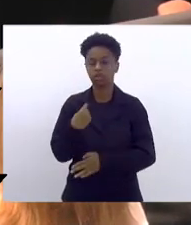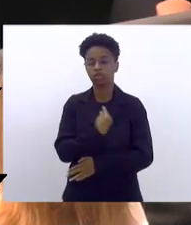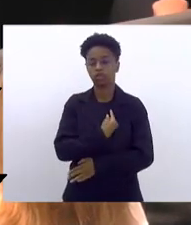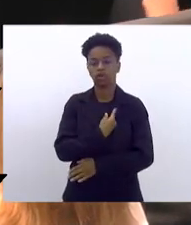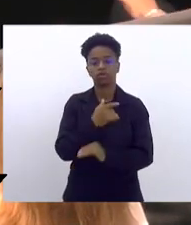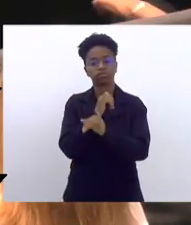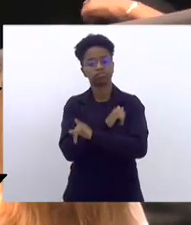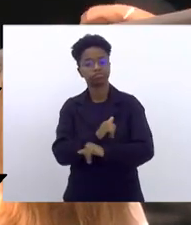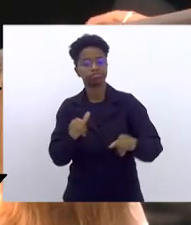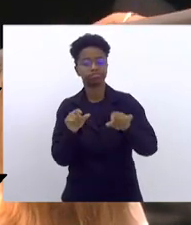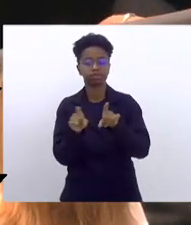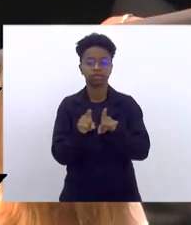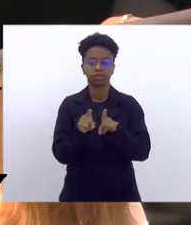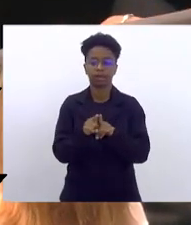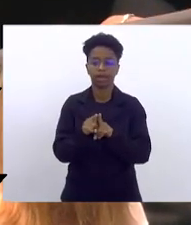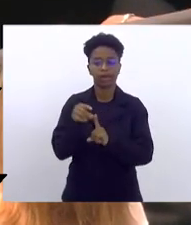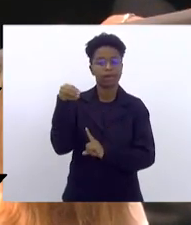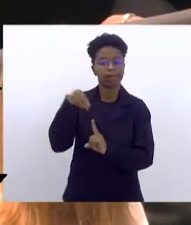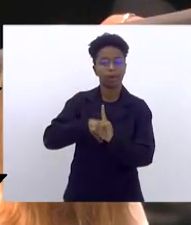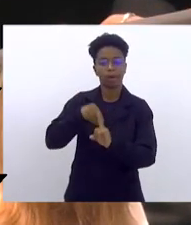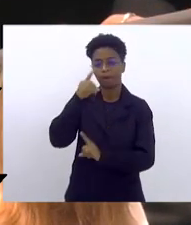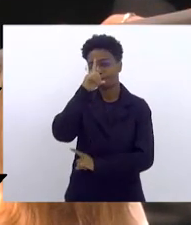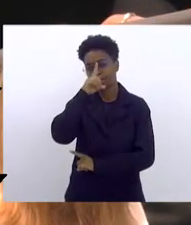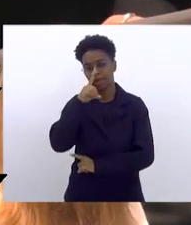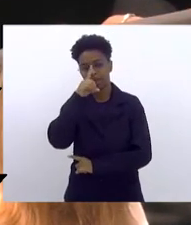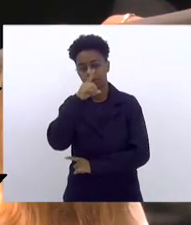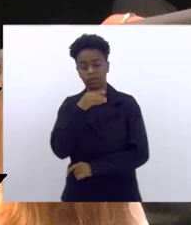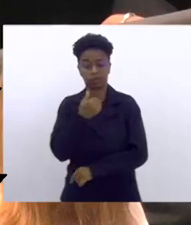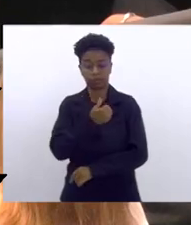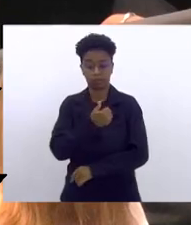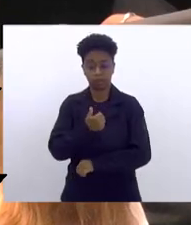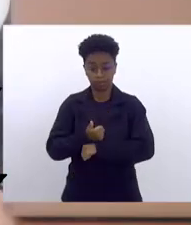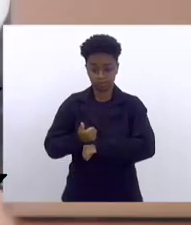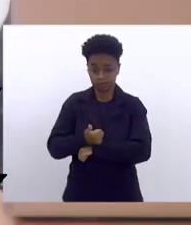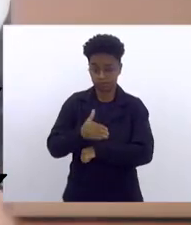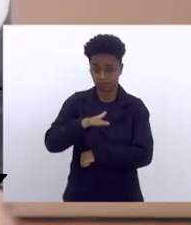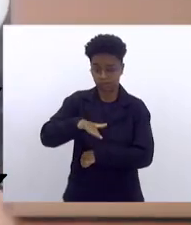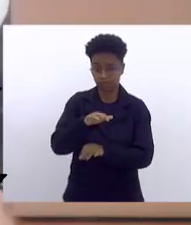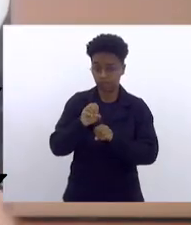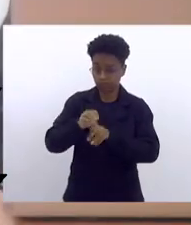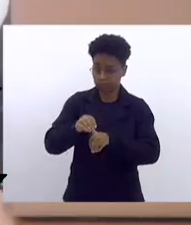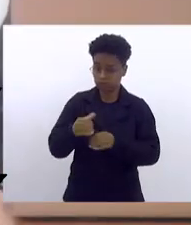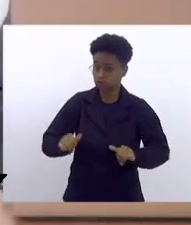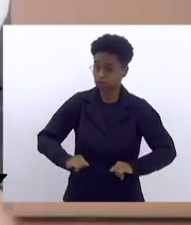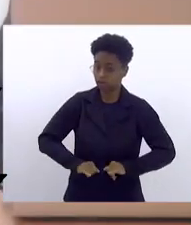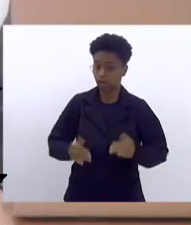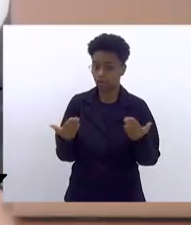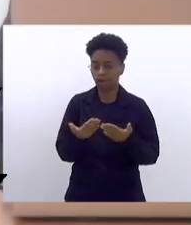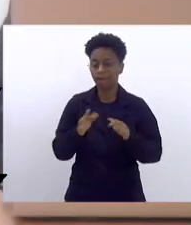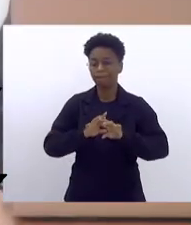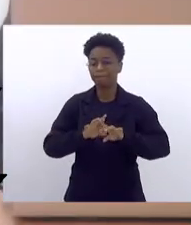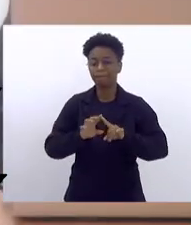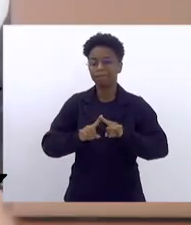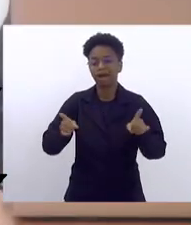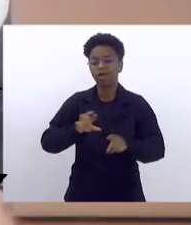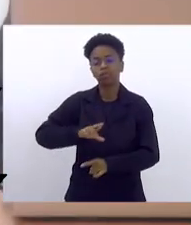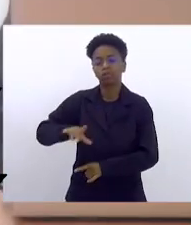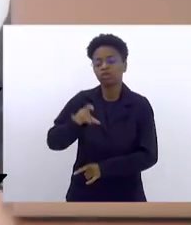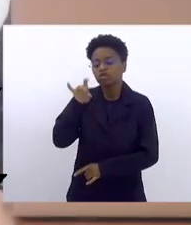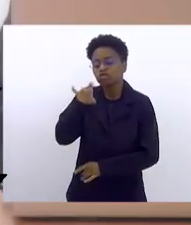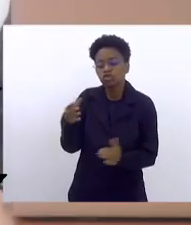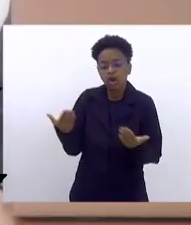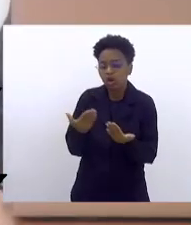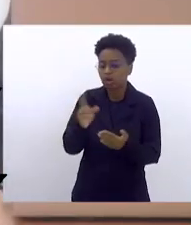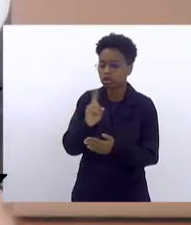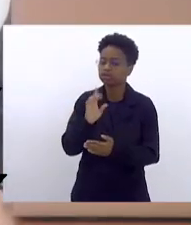a vulnerabilidade que os profissionais da educação vêm sofrendo nesse momento mas não apenas nesse momento isso